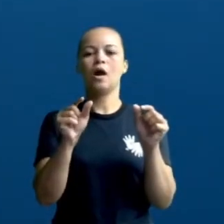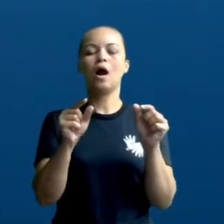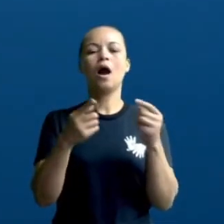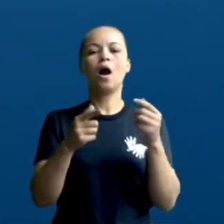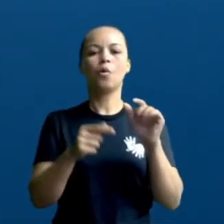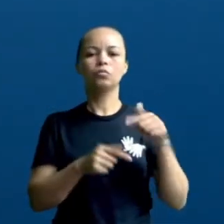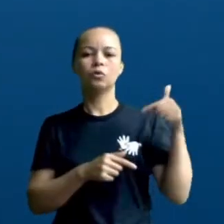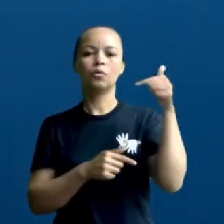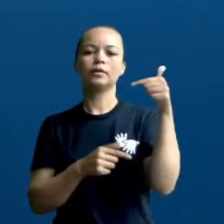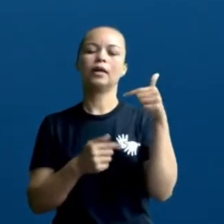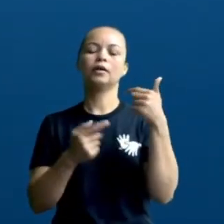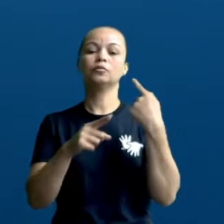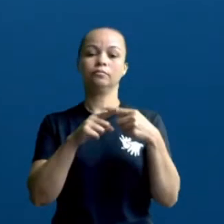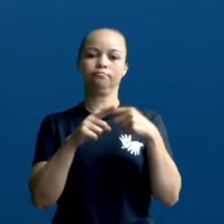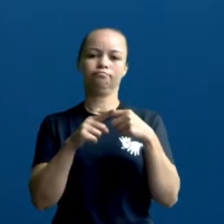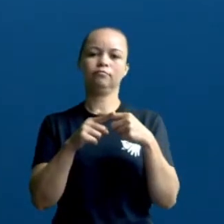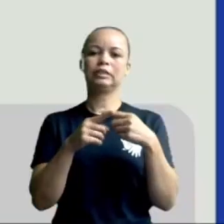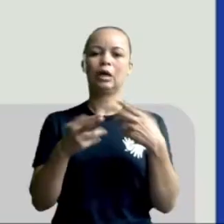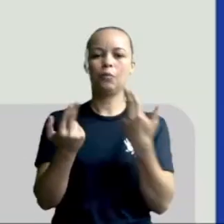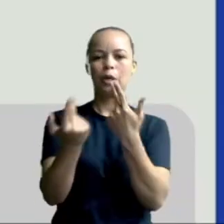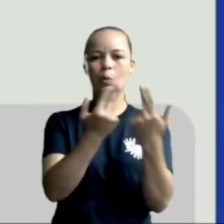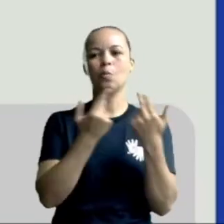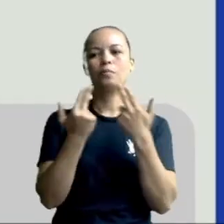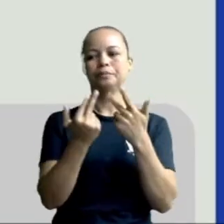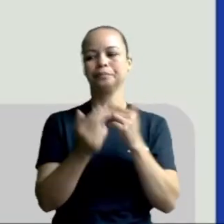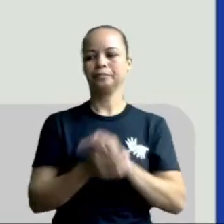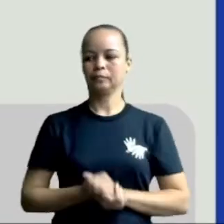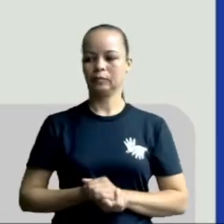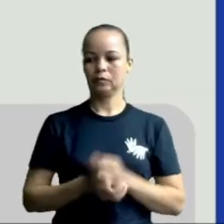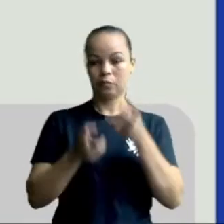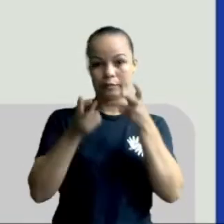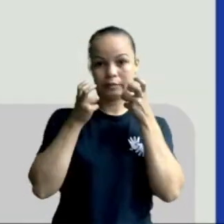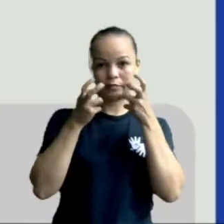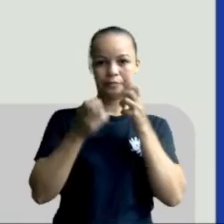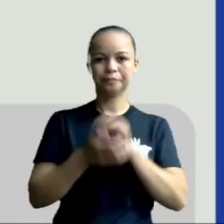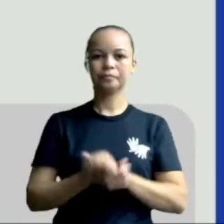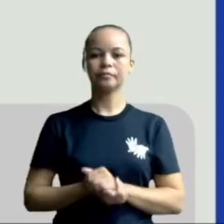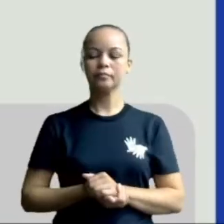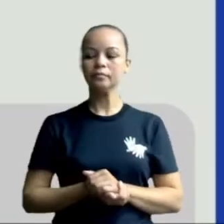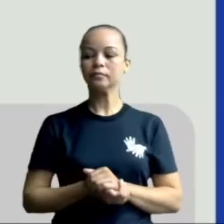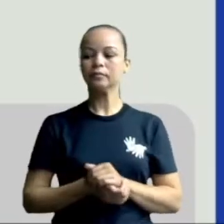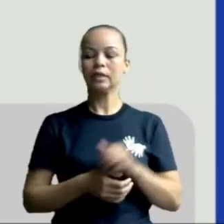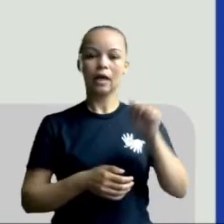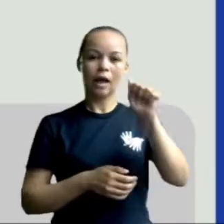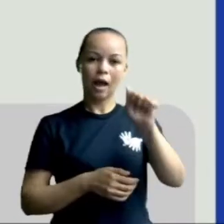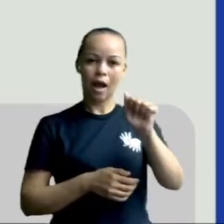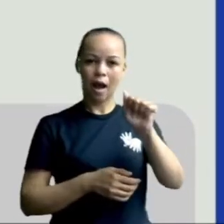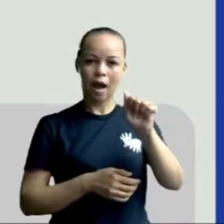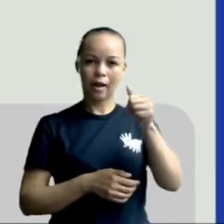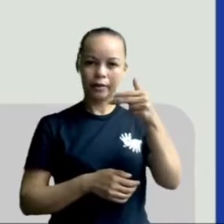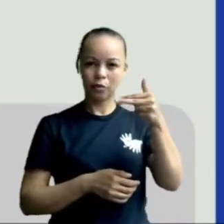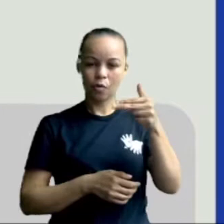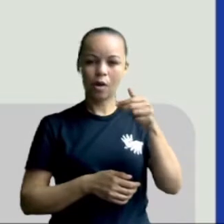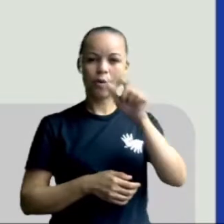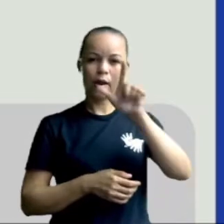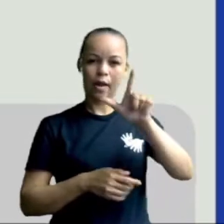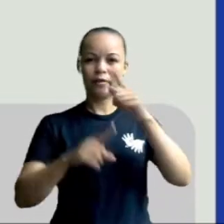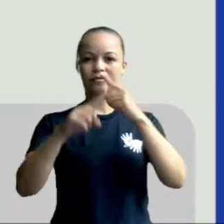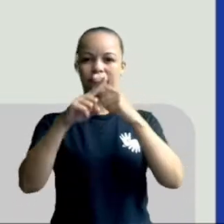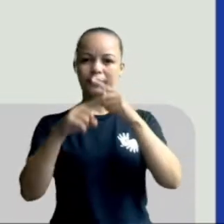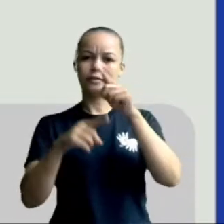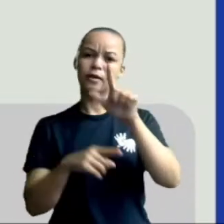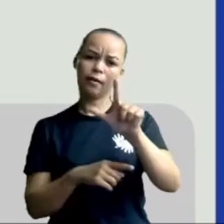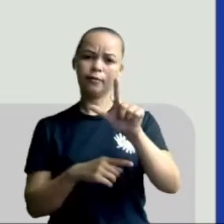iguais. Então, olha aqui, gente, eu coloquei assim, ó, a área é igual a L vezes